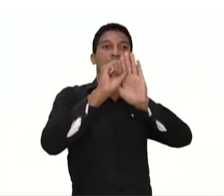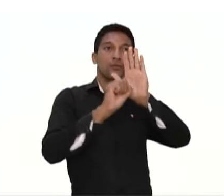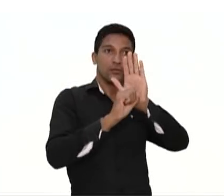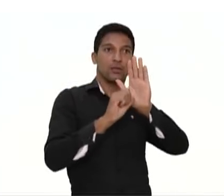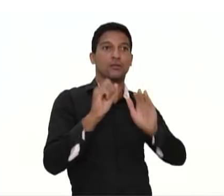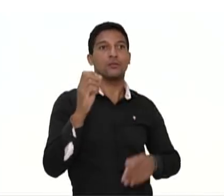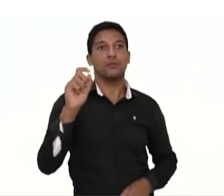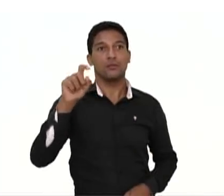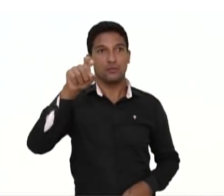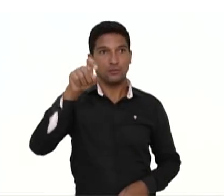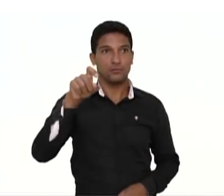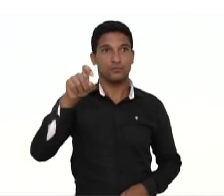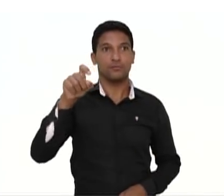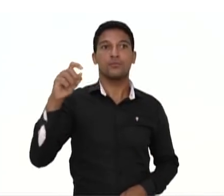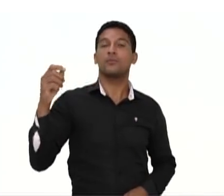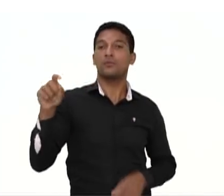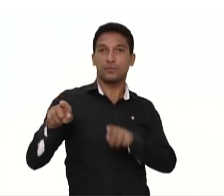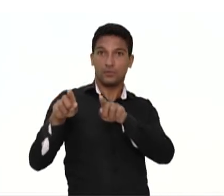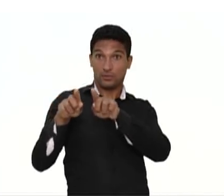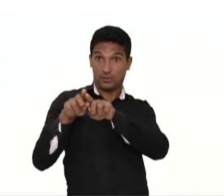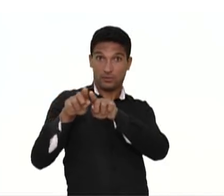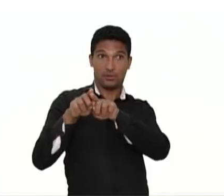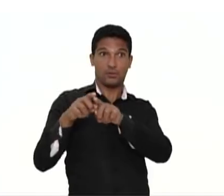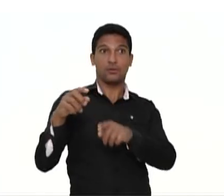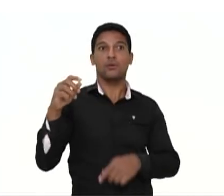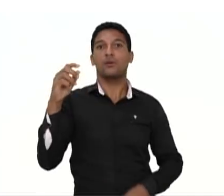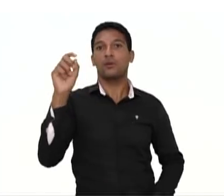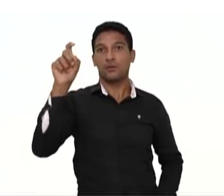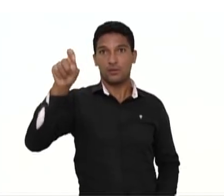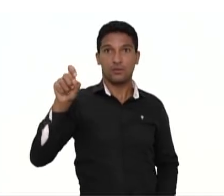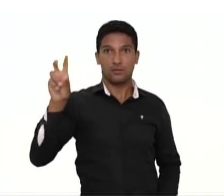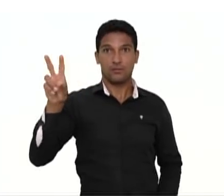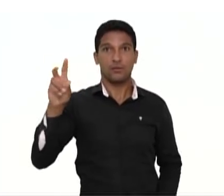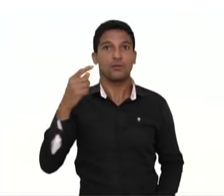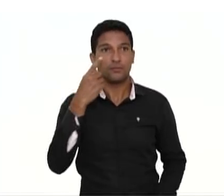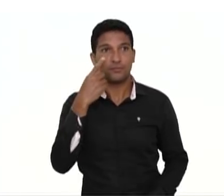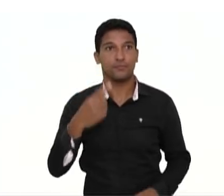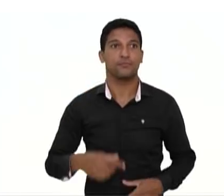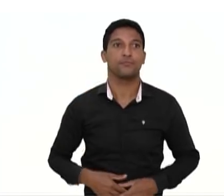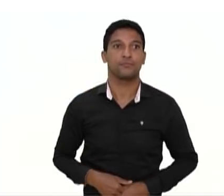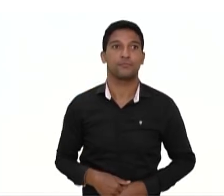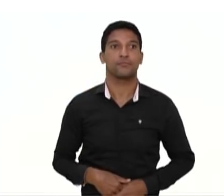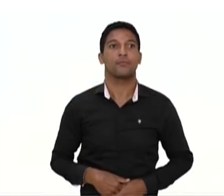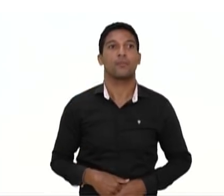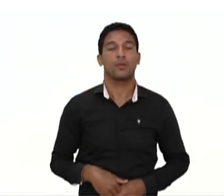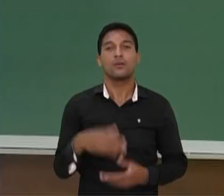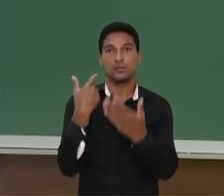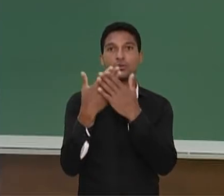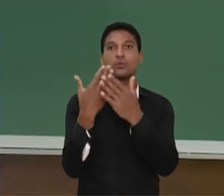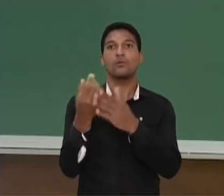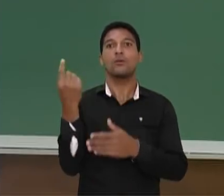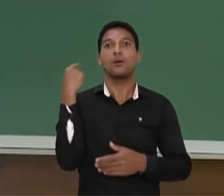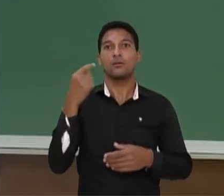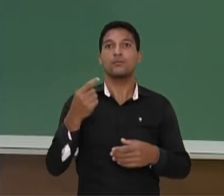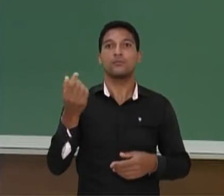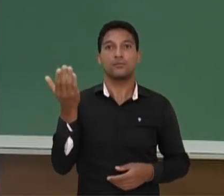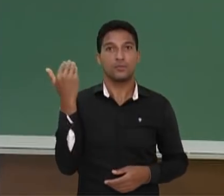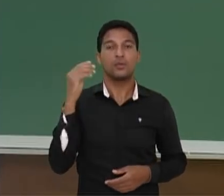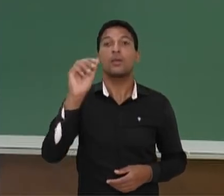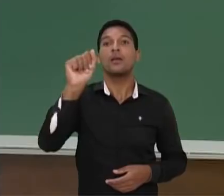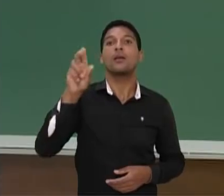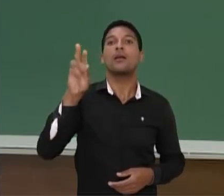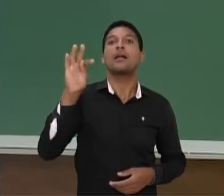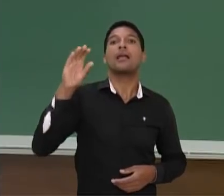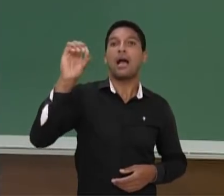Igreja Católica. Texto dramático. Então, a gente falou sobre isso já um pouquinho na aula anterior, né? Então, os autos